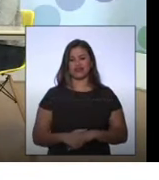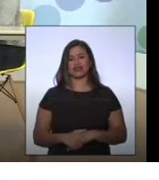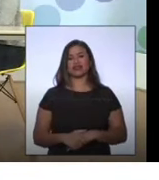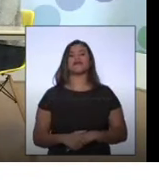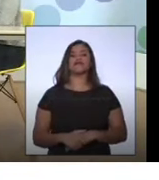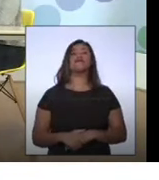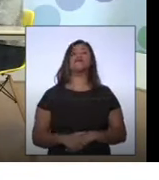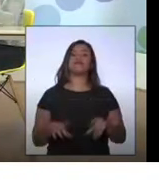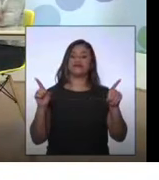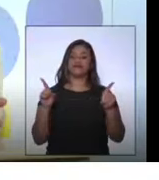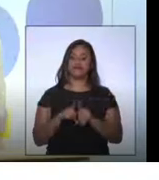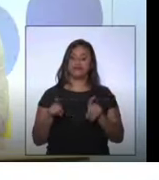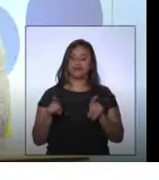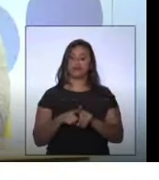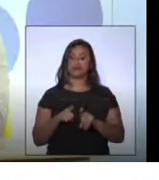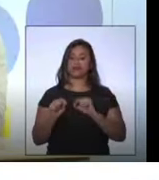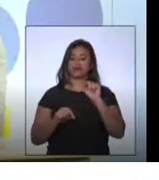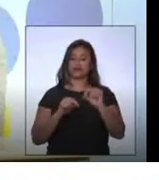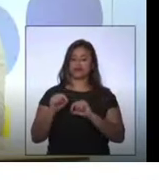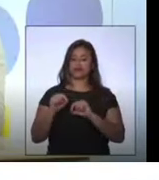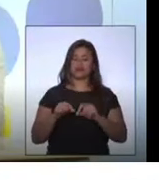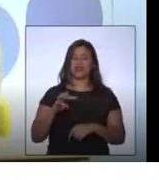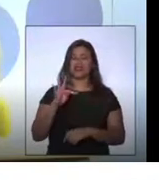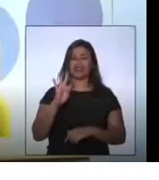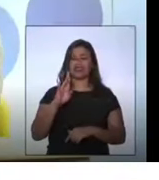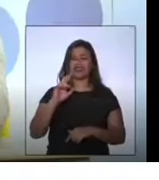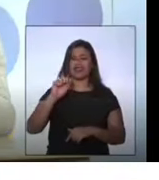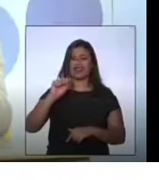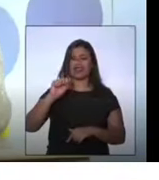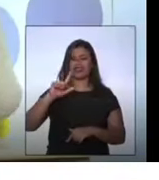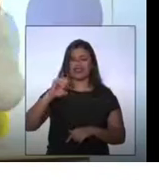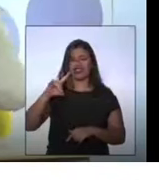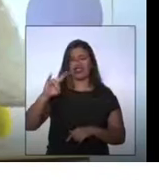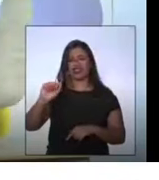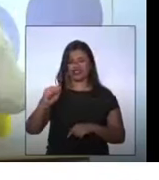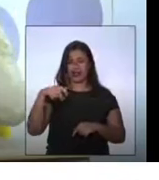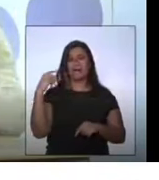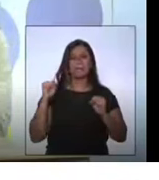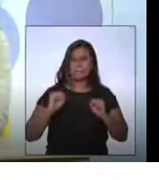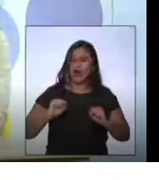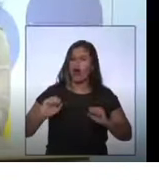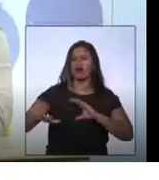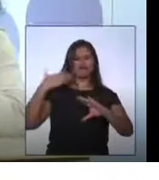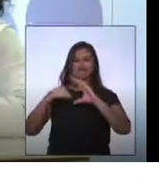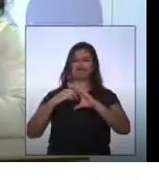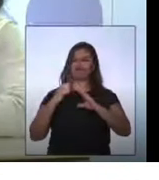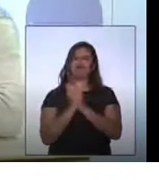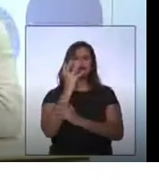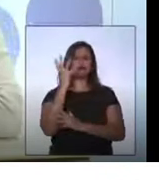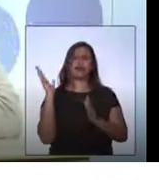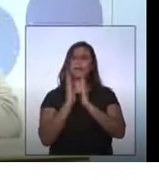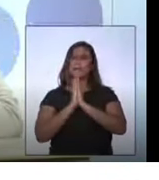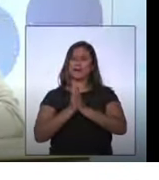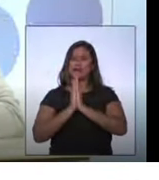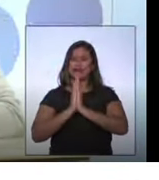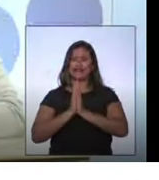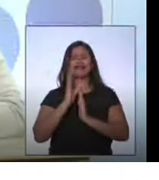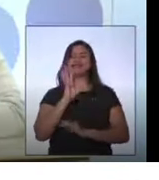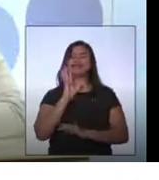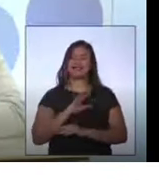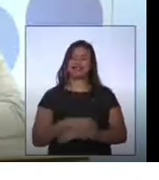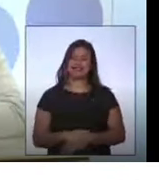interagindo aqui. Colocaram uma tragédia. Tem mais. É isso aí, galera, Isso mesmo, vão participar, participando. Que por legal. favor. Tá Nossa, bem ótimo.